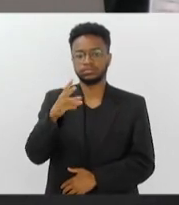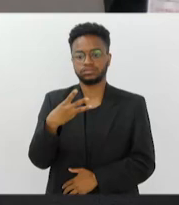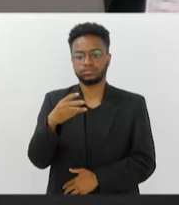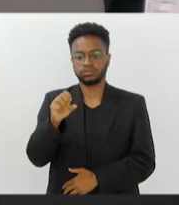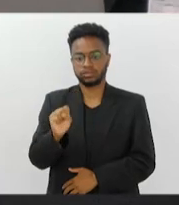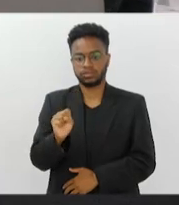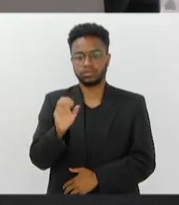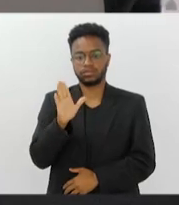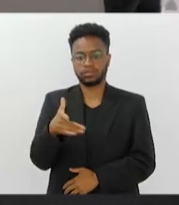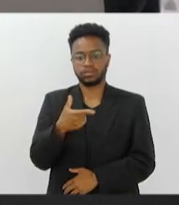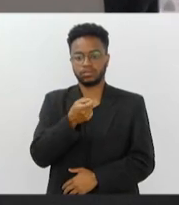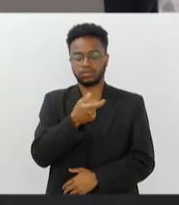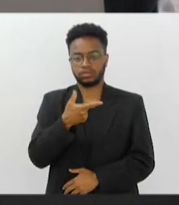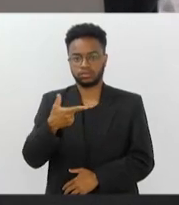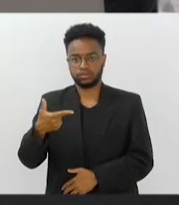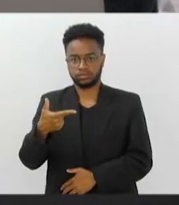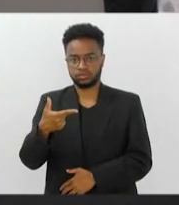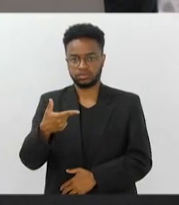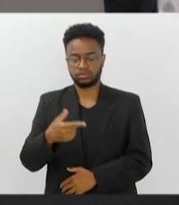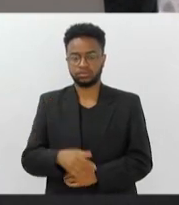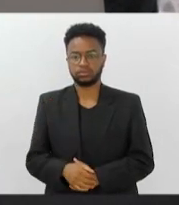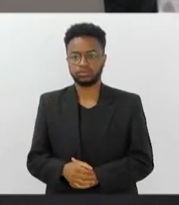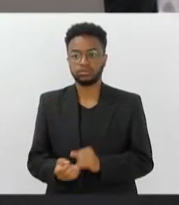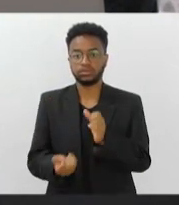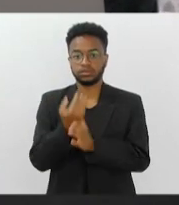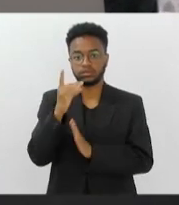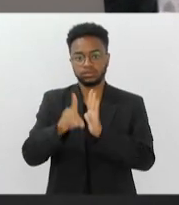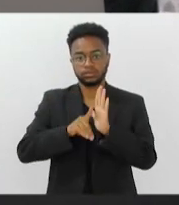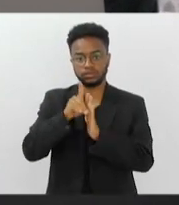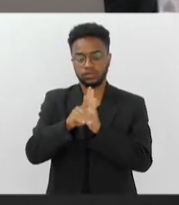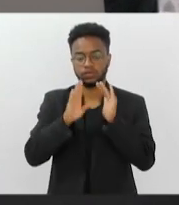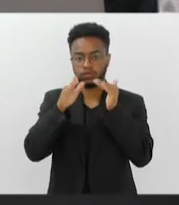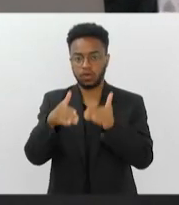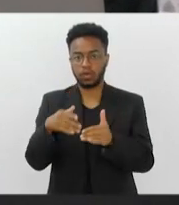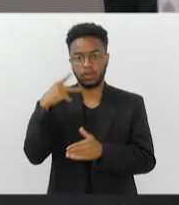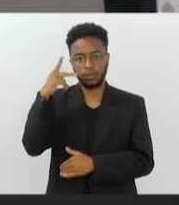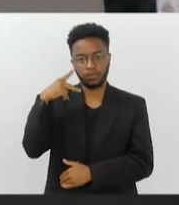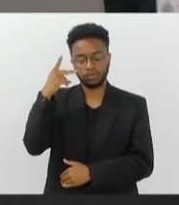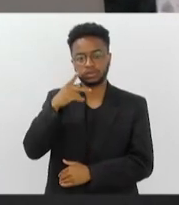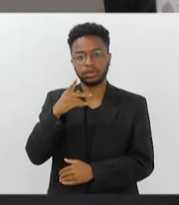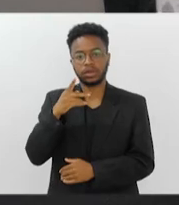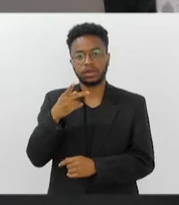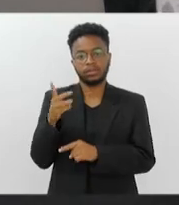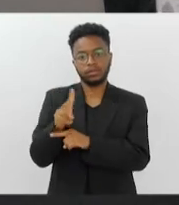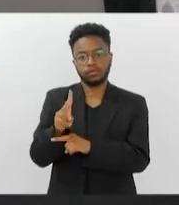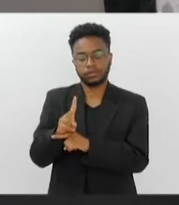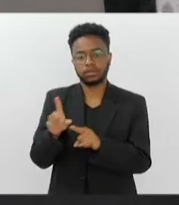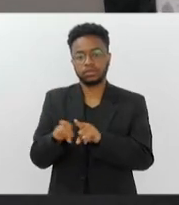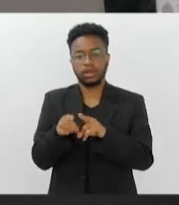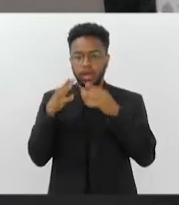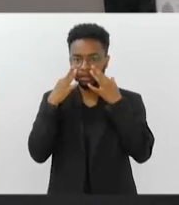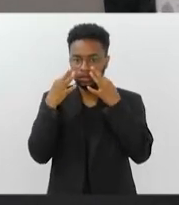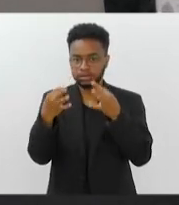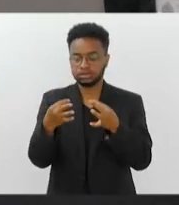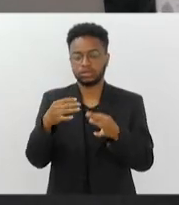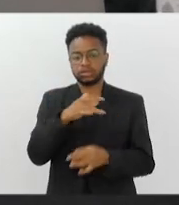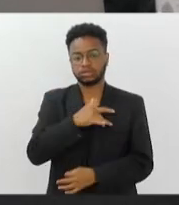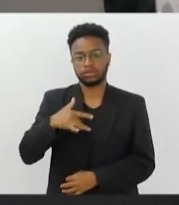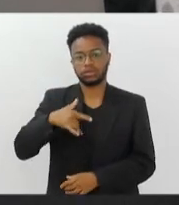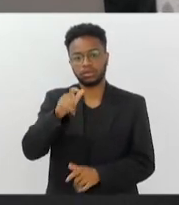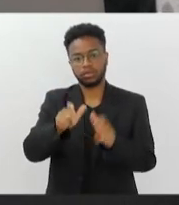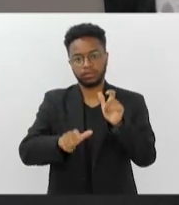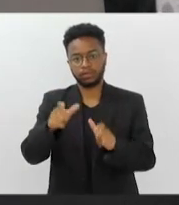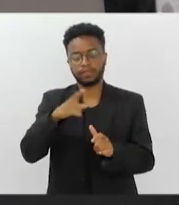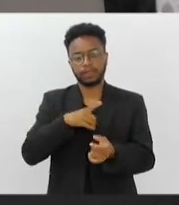de 2002, que define diretrizes para uma política de prevenção e atenção integral à saúde da pessoa portadora